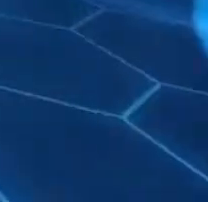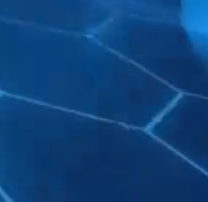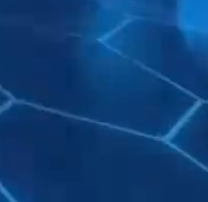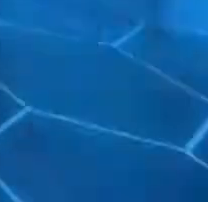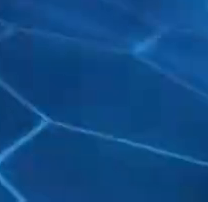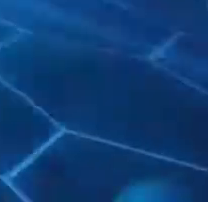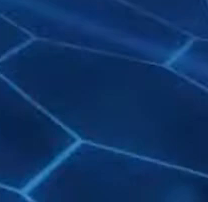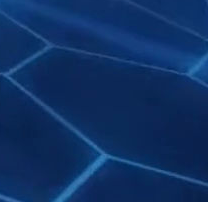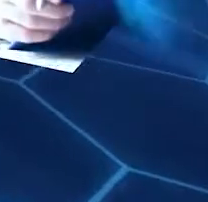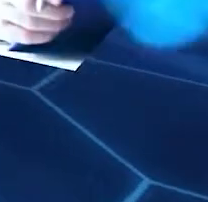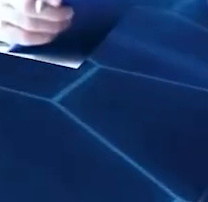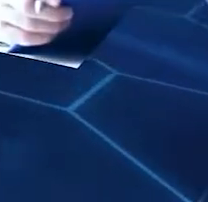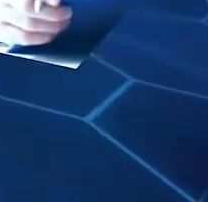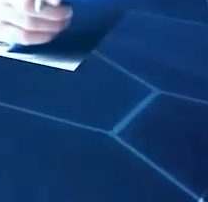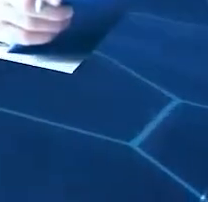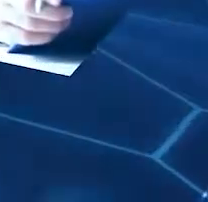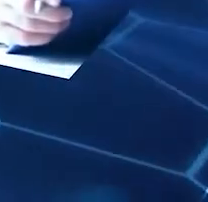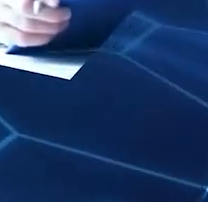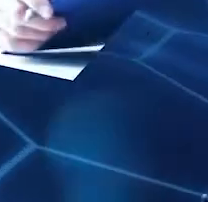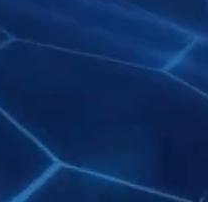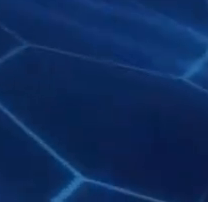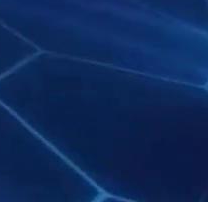E aí